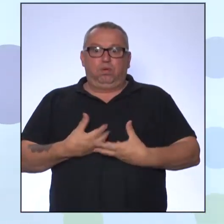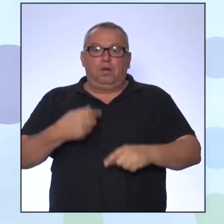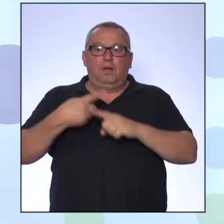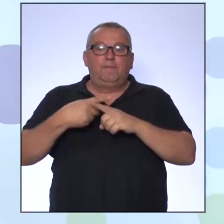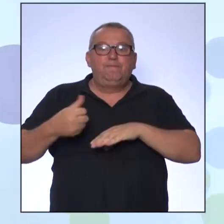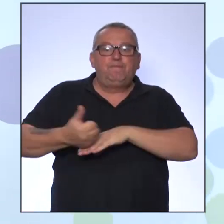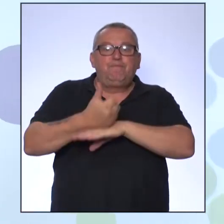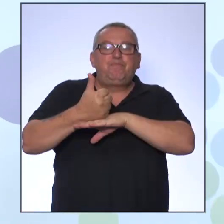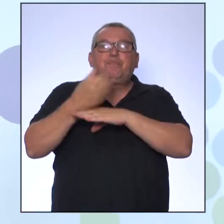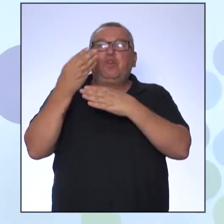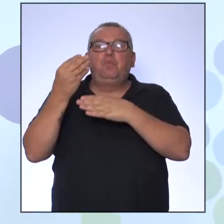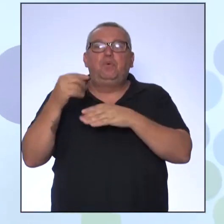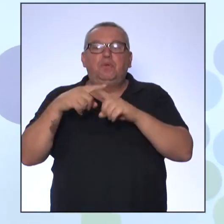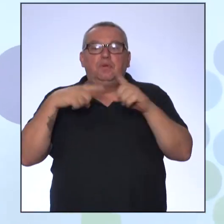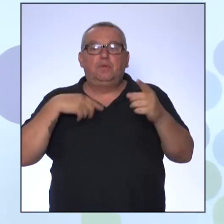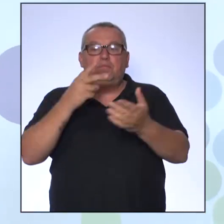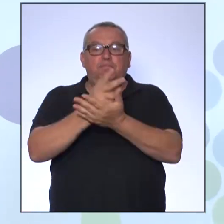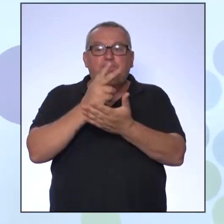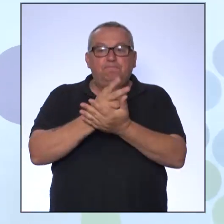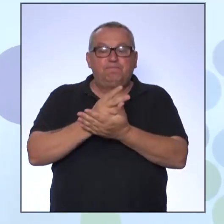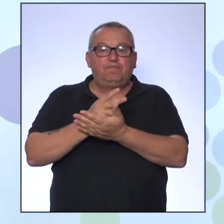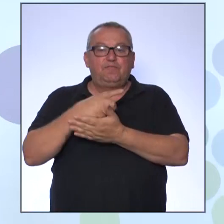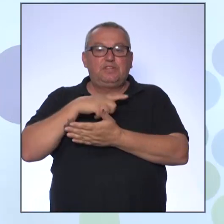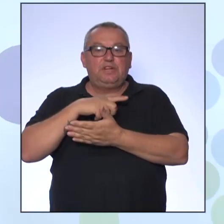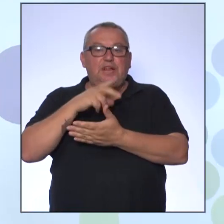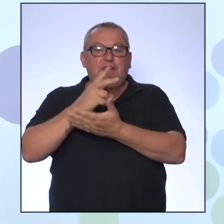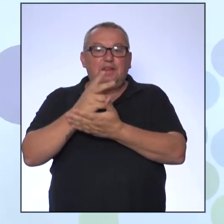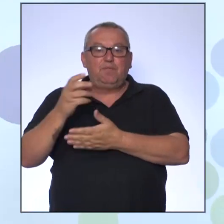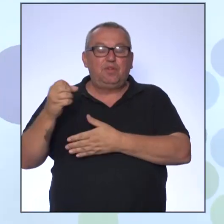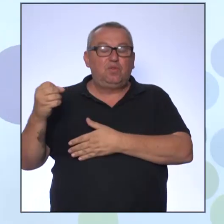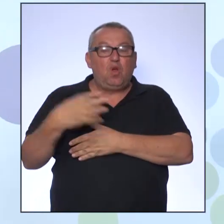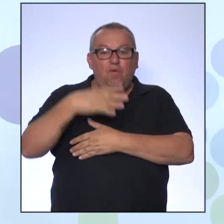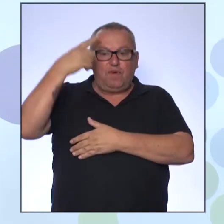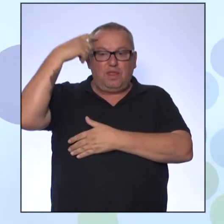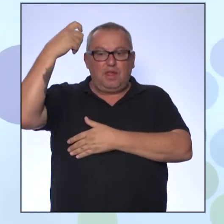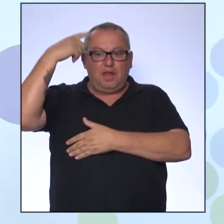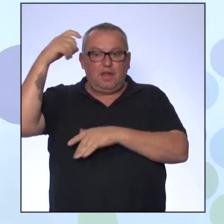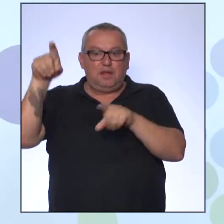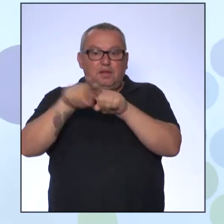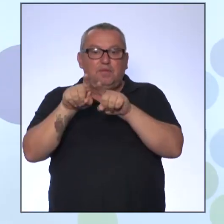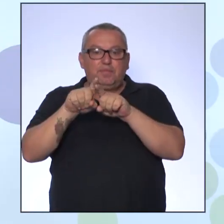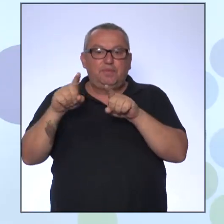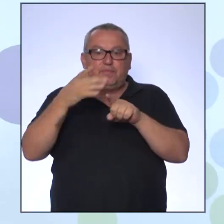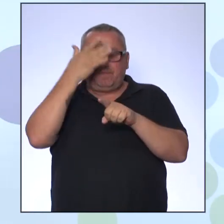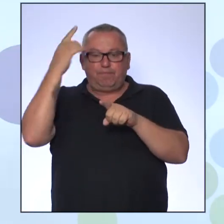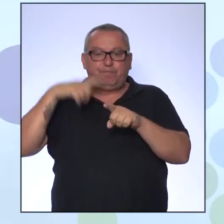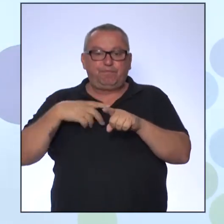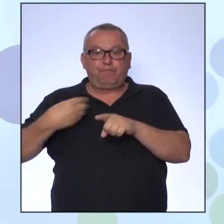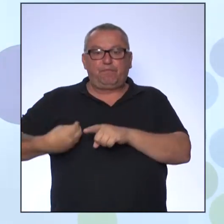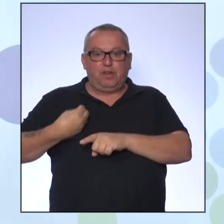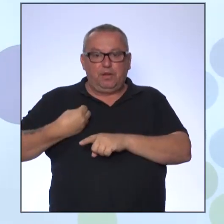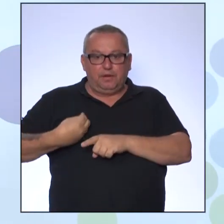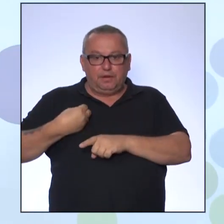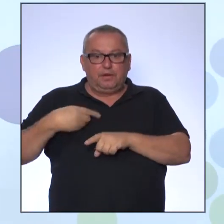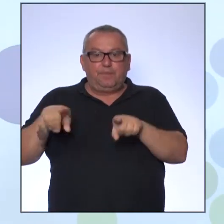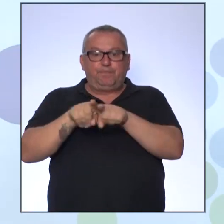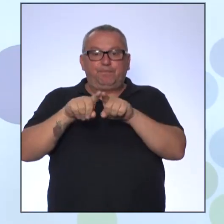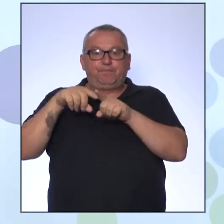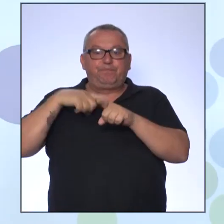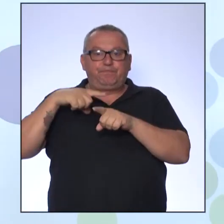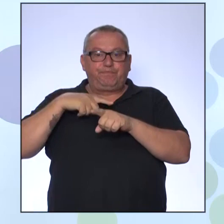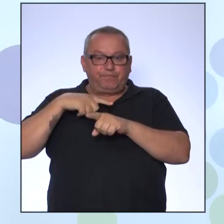profissão que requer muito. Para você manter a audiência, você tem que estar sempre tendo ideias novas. E é uma pessoa, então, que tem que ter várias vivências, tem que